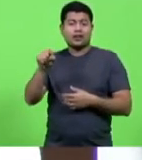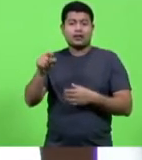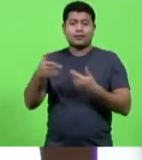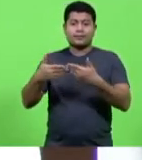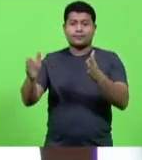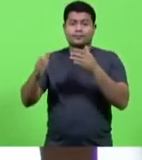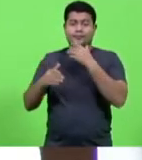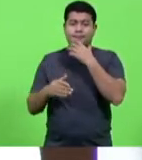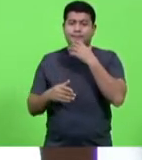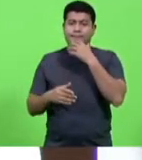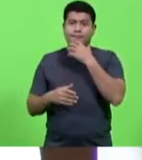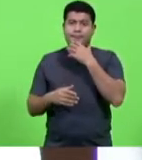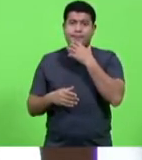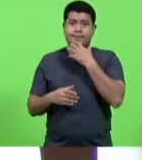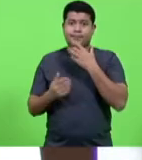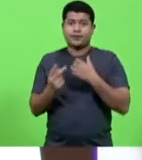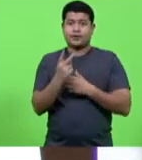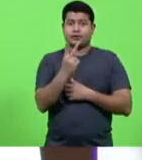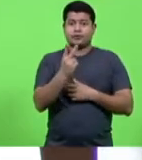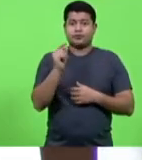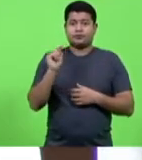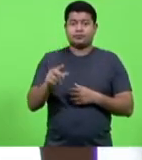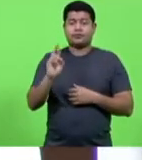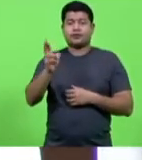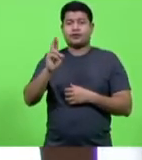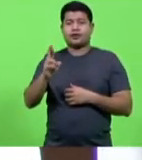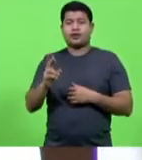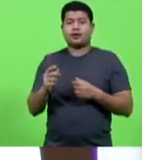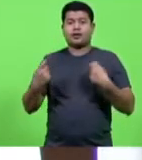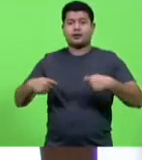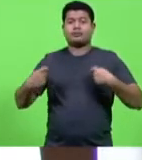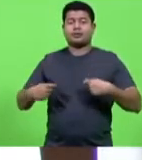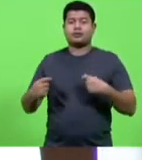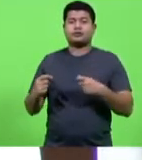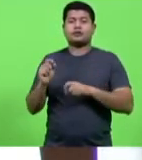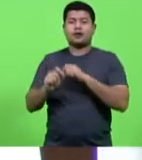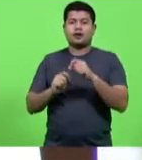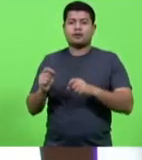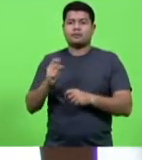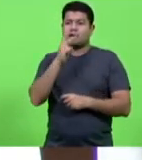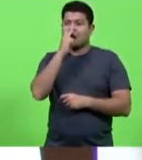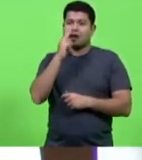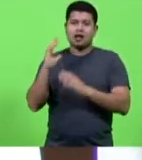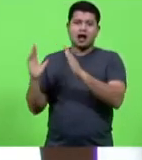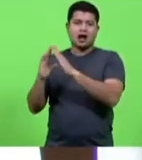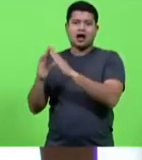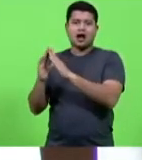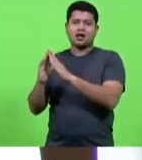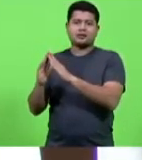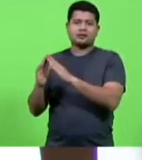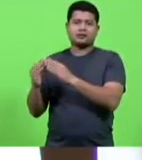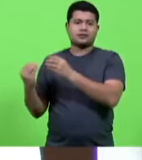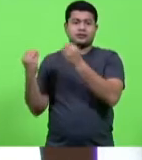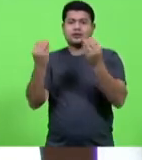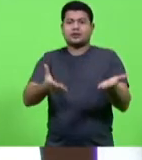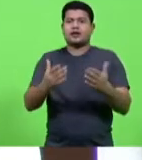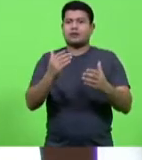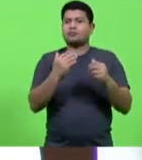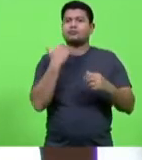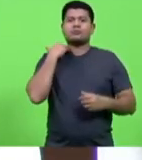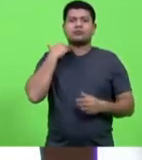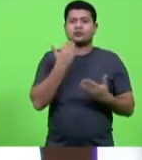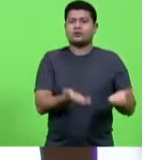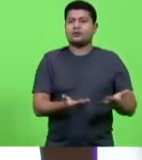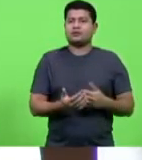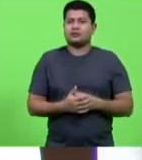Sopelsa, para conseguir R$ 2.000, o cara tem que botar a casa, penhorada a casa. O problema é que, muitas vezes, esse